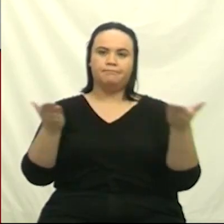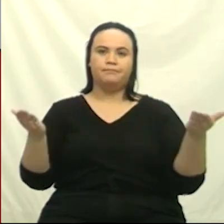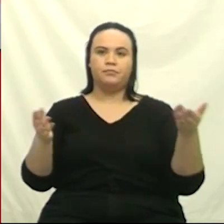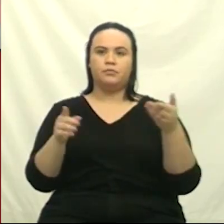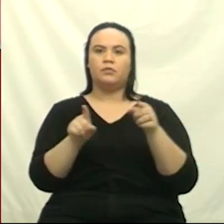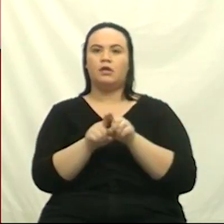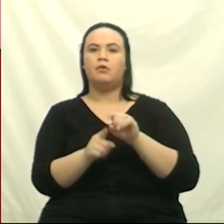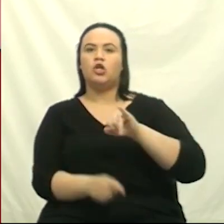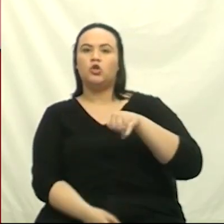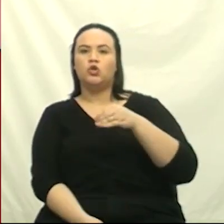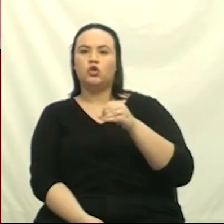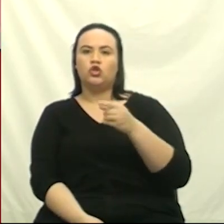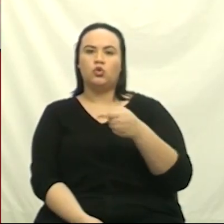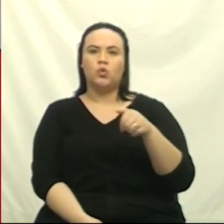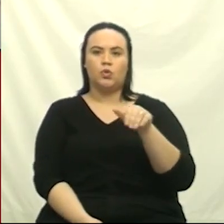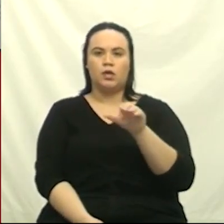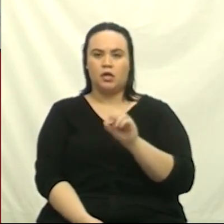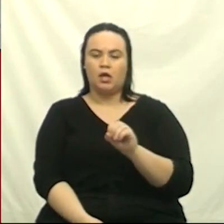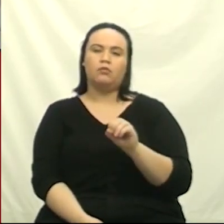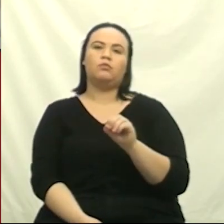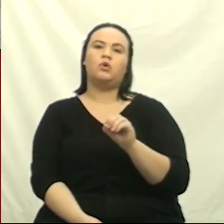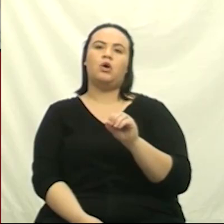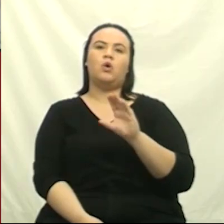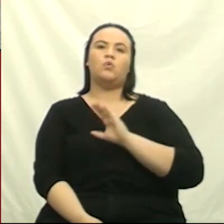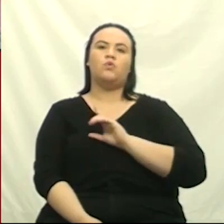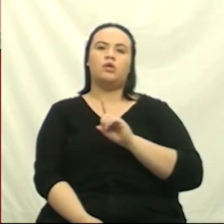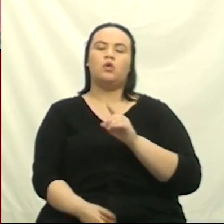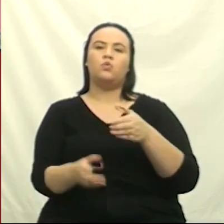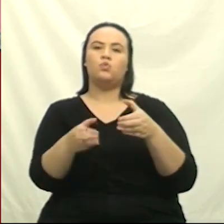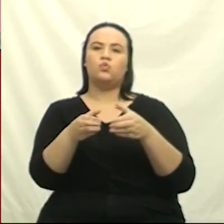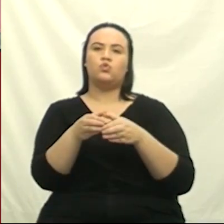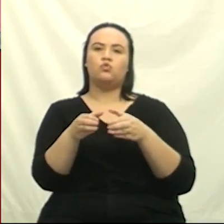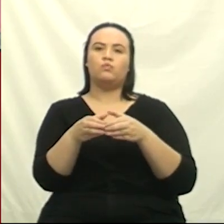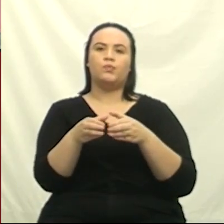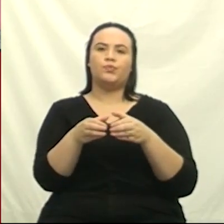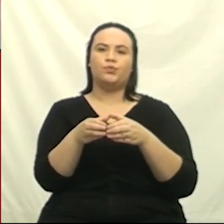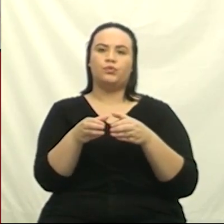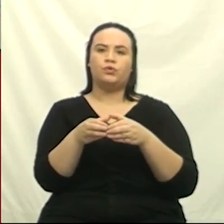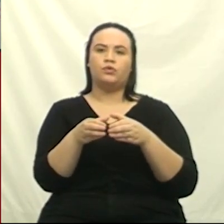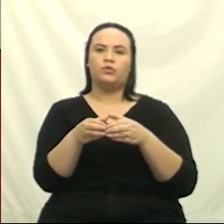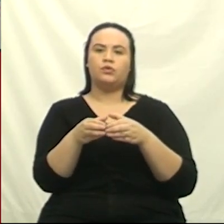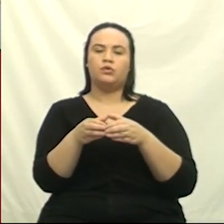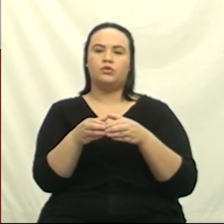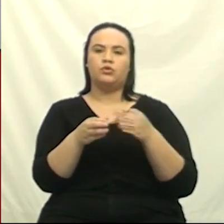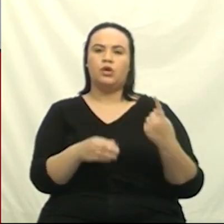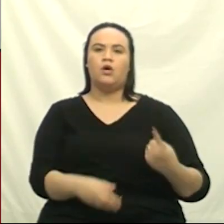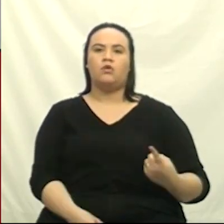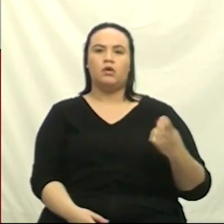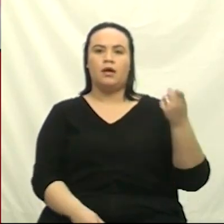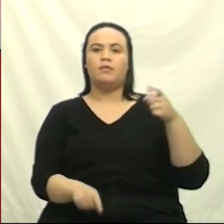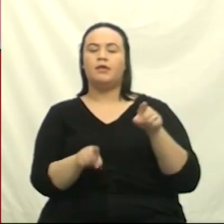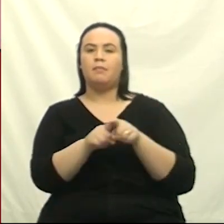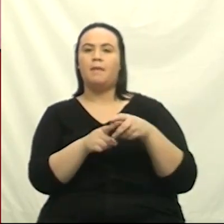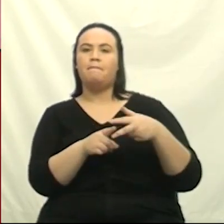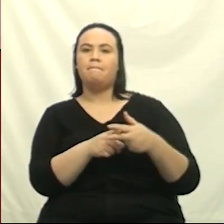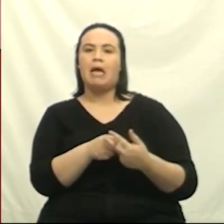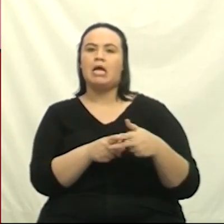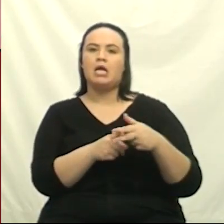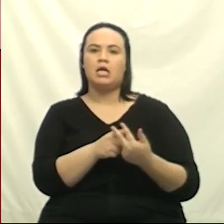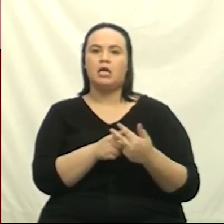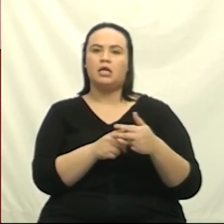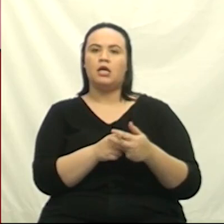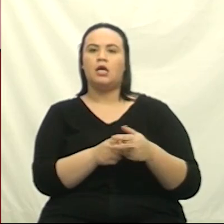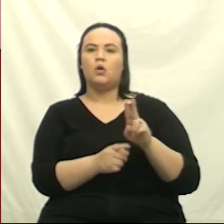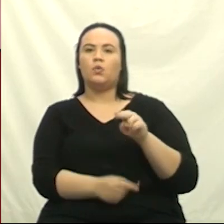João Mota coordenador do departamento de automoção de e mecânica da